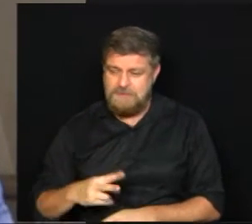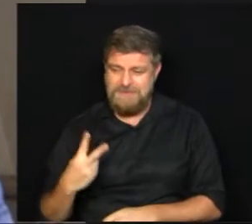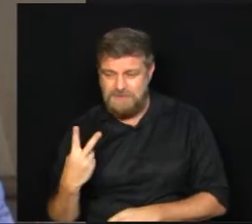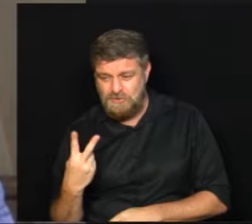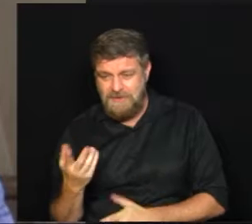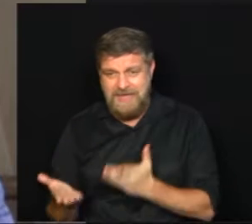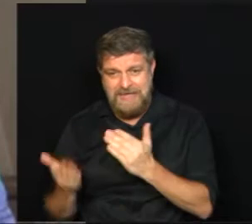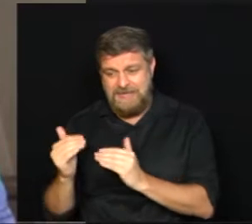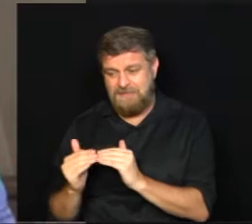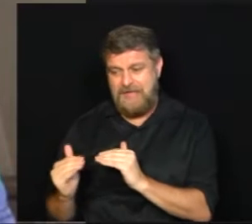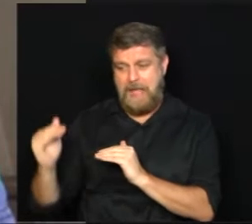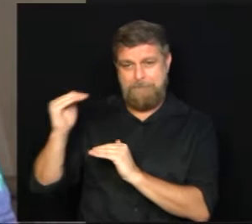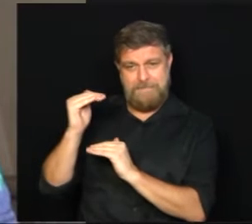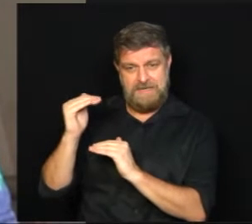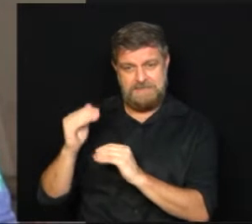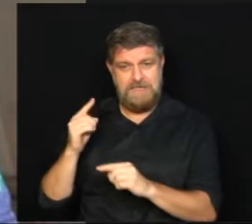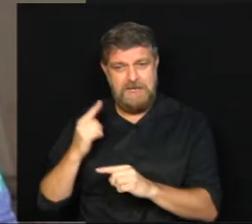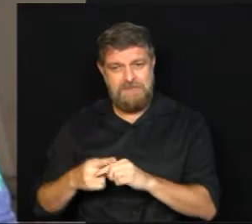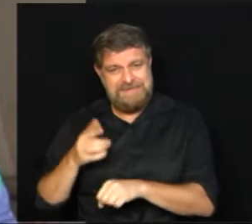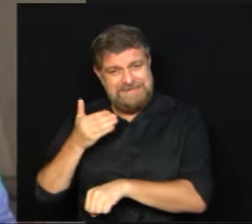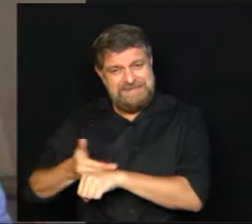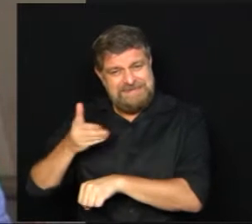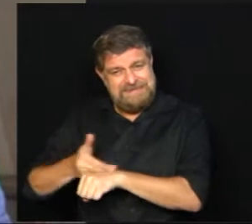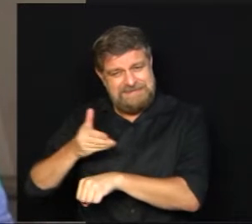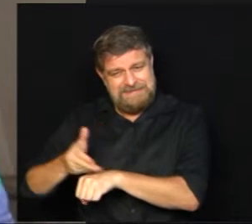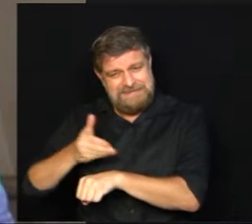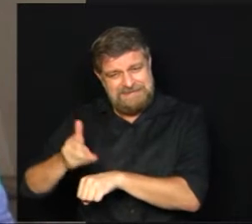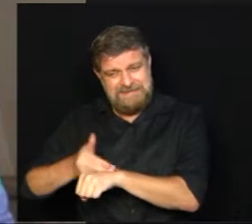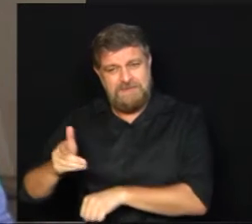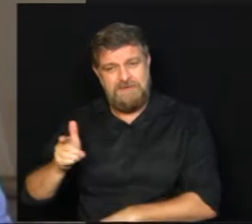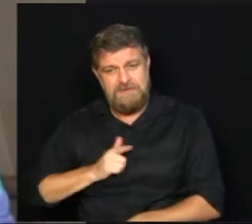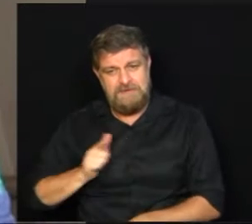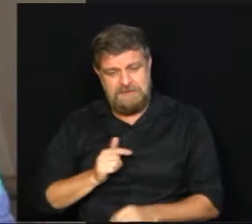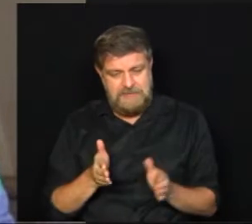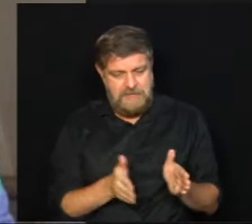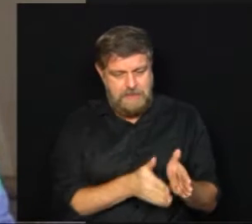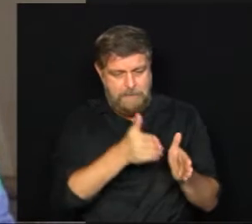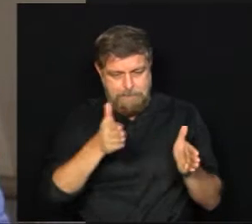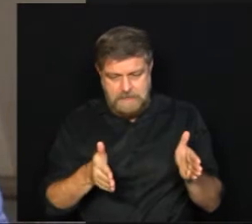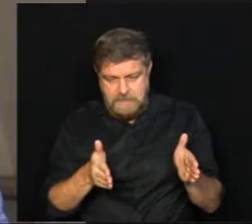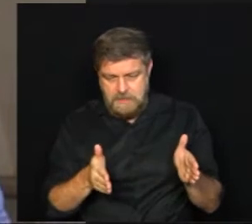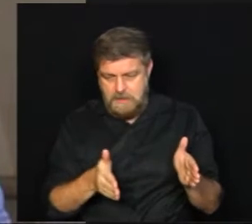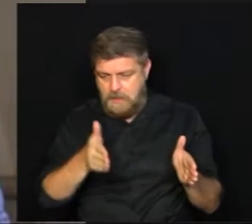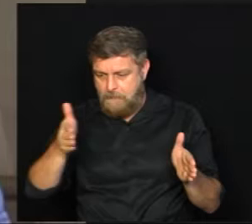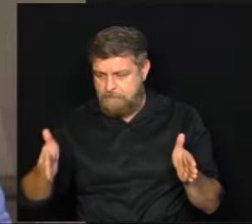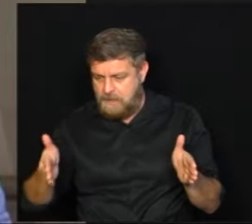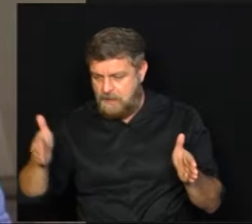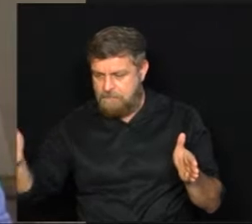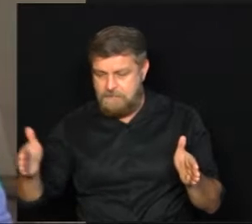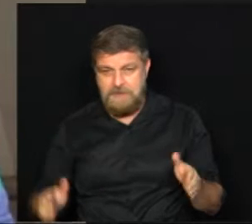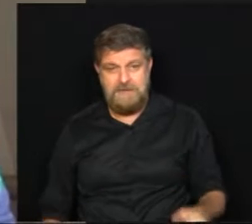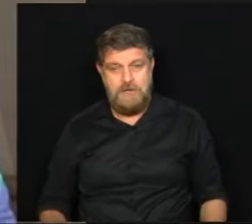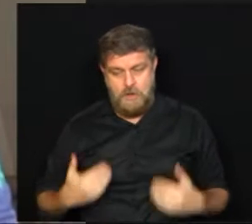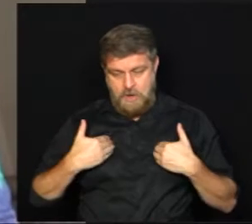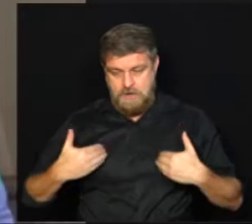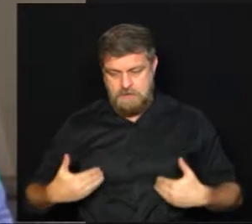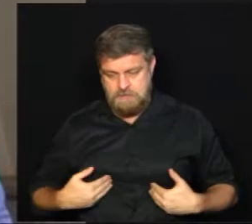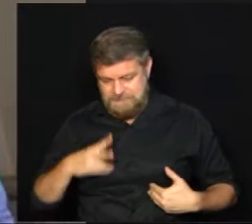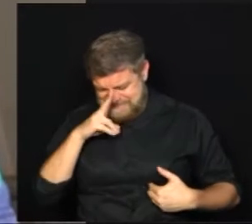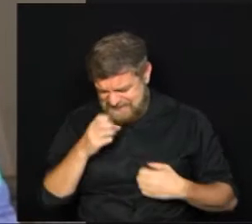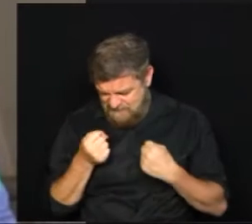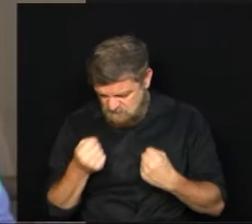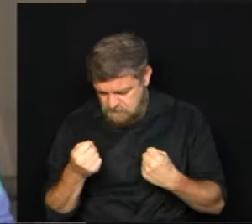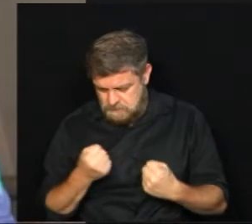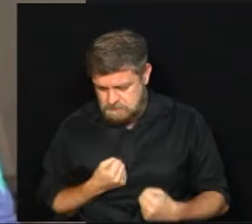categoria. Porque como o treino é extremamente intenso e tem várias etapas, você precisa estar um pouco mais pesada para o seu corpo aguentar. Tá. E